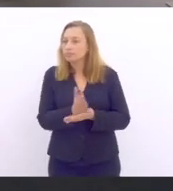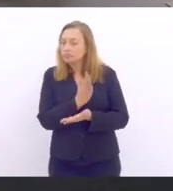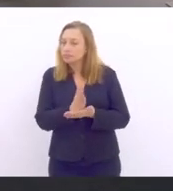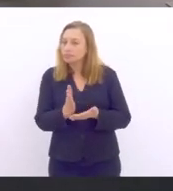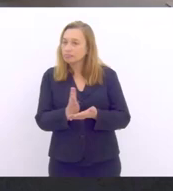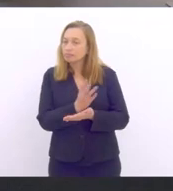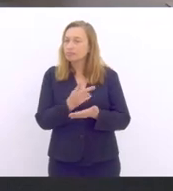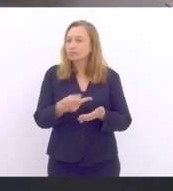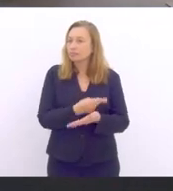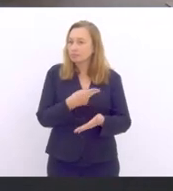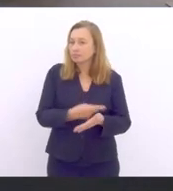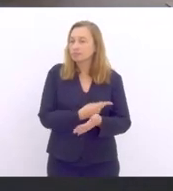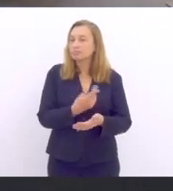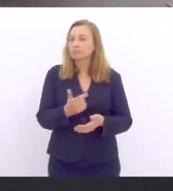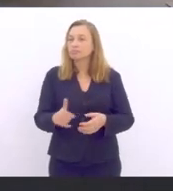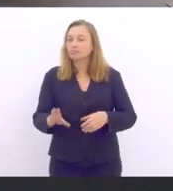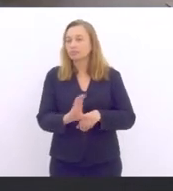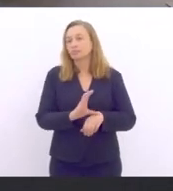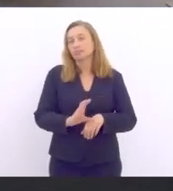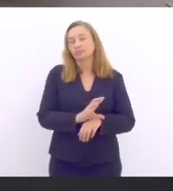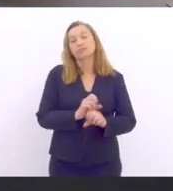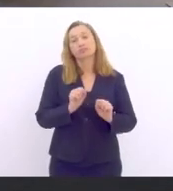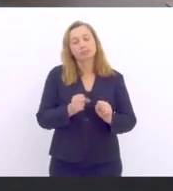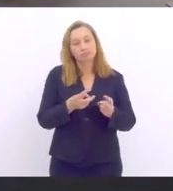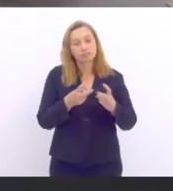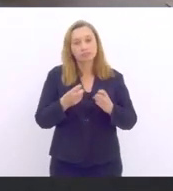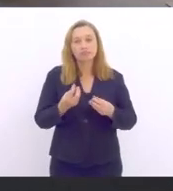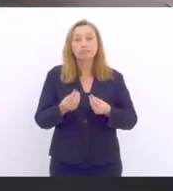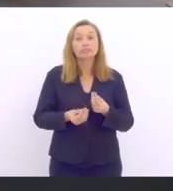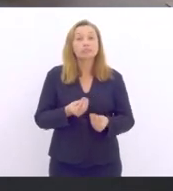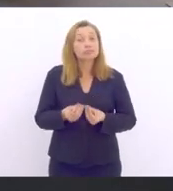possam haver. Então, como